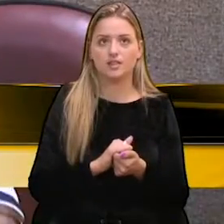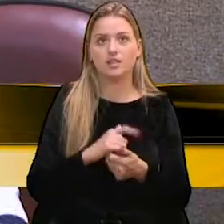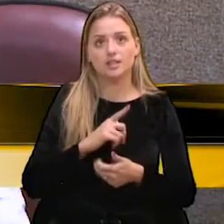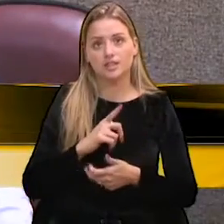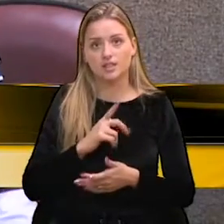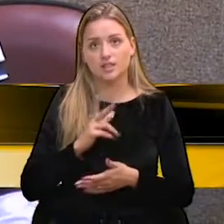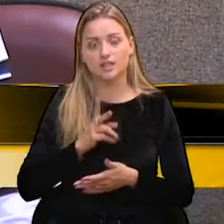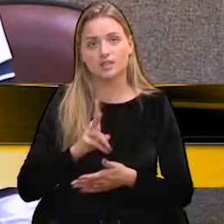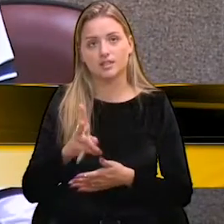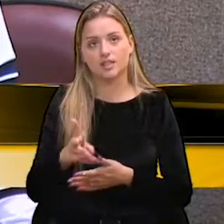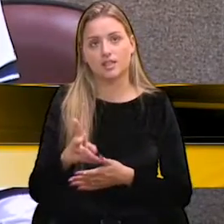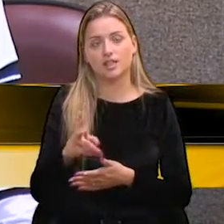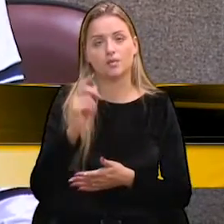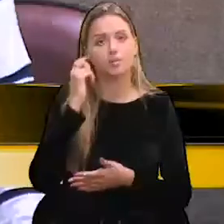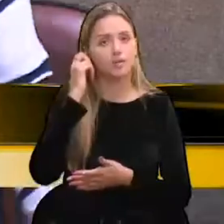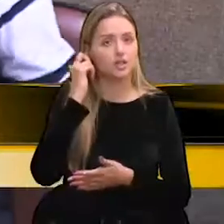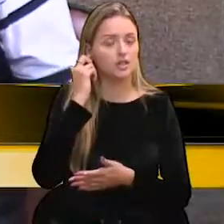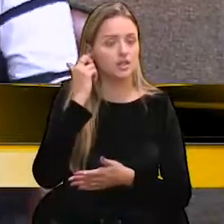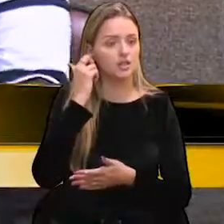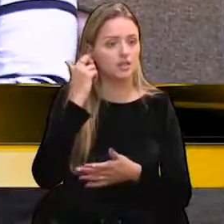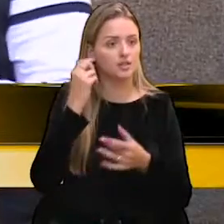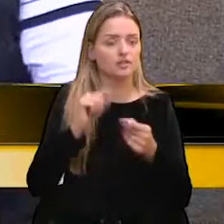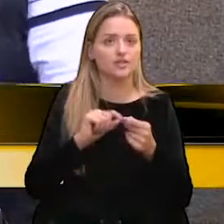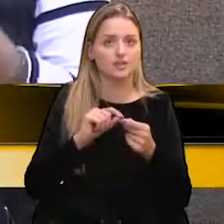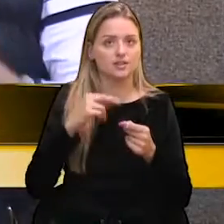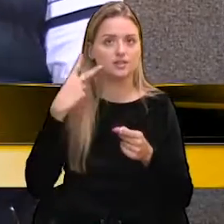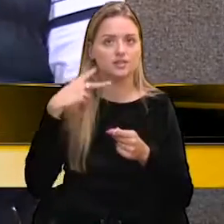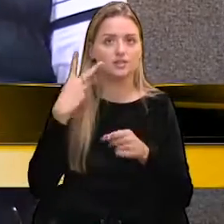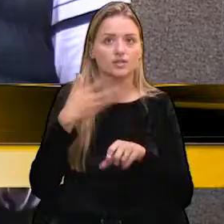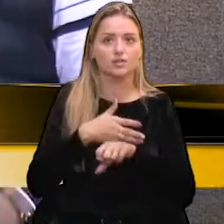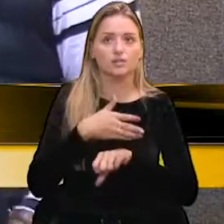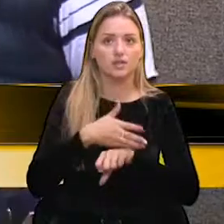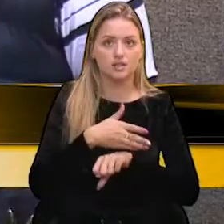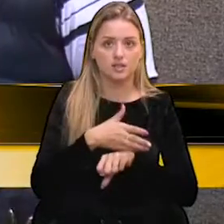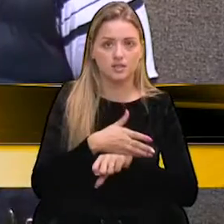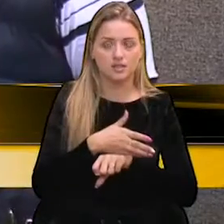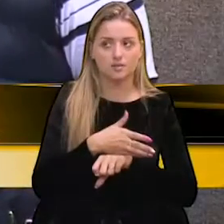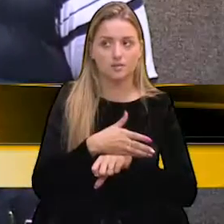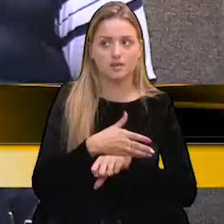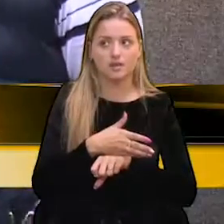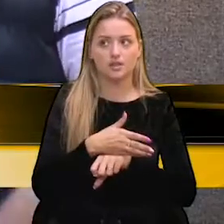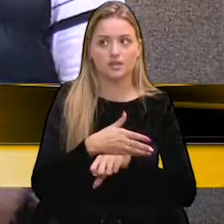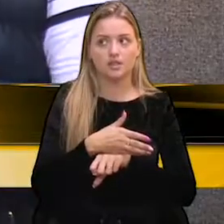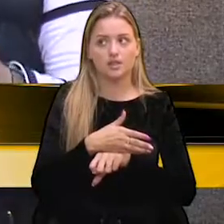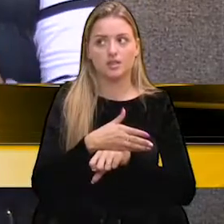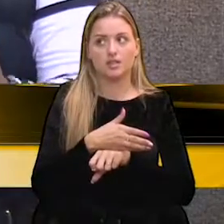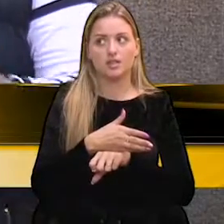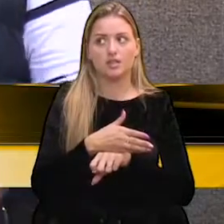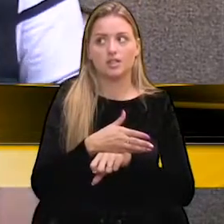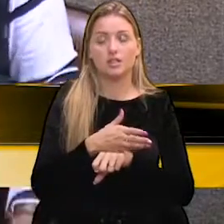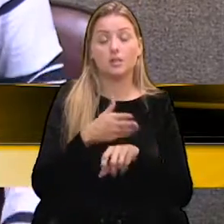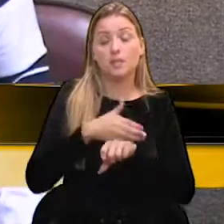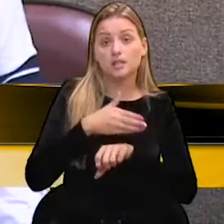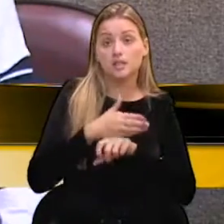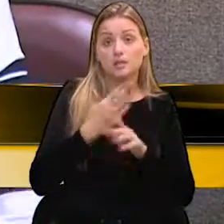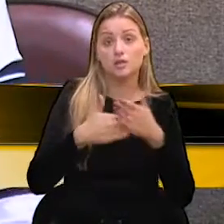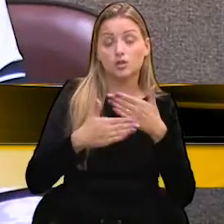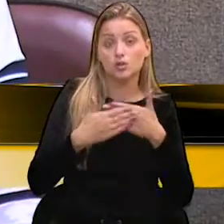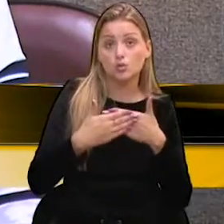aqui é tentar com que os vereadores participem dos maiores, do maior número de